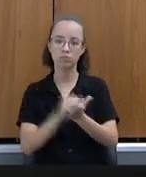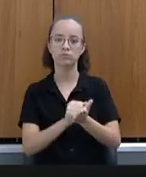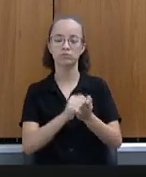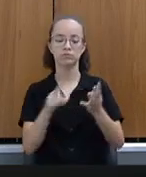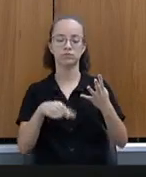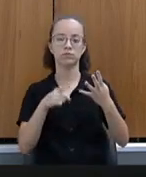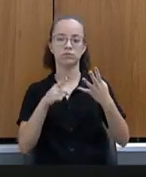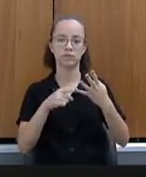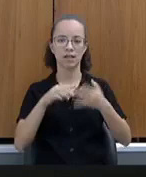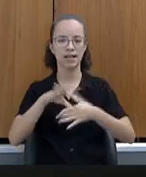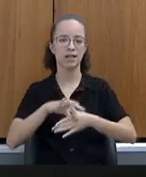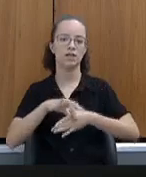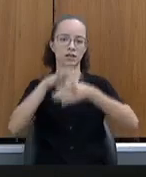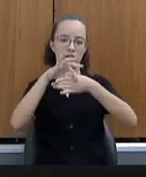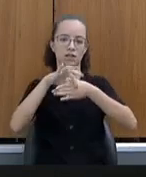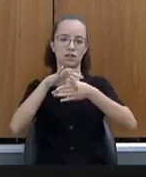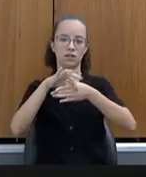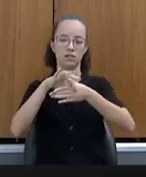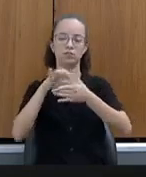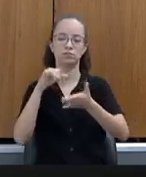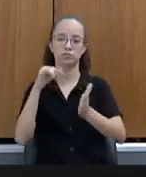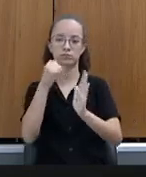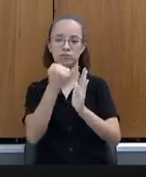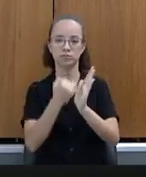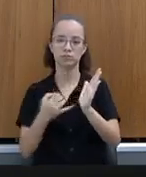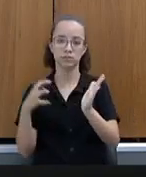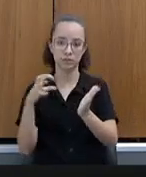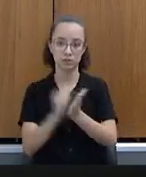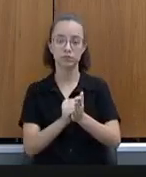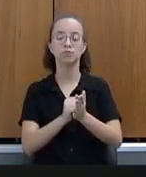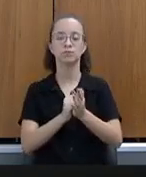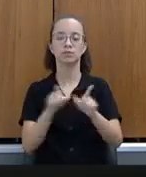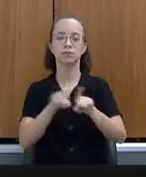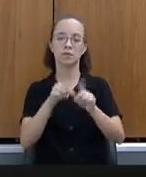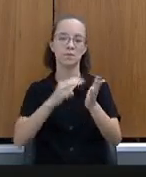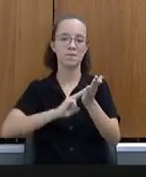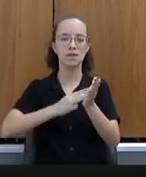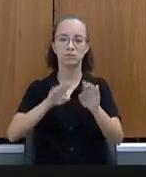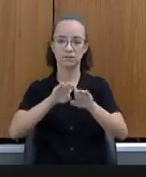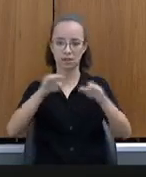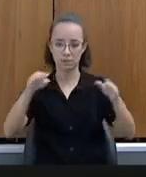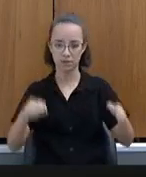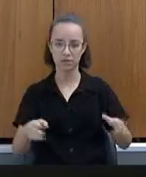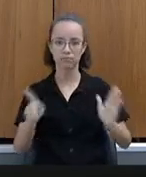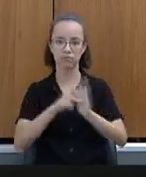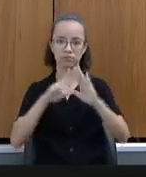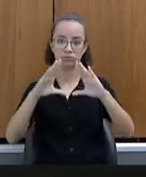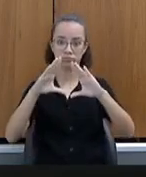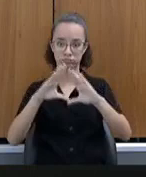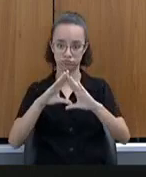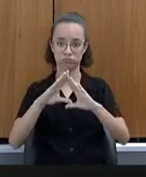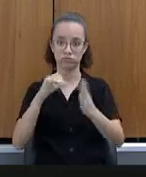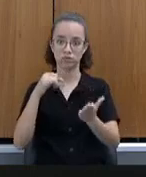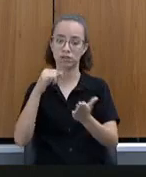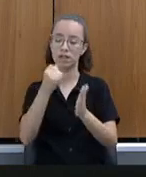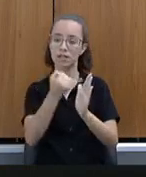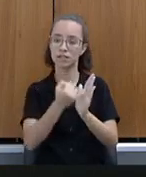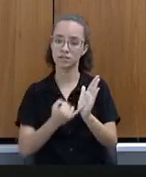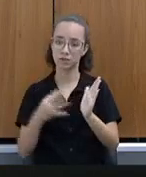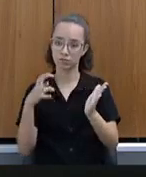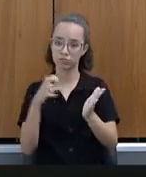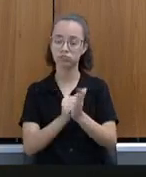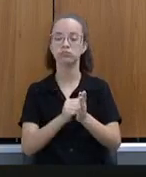líderes por ordem de inscrição quinto membros da mesa da Assembleia por ordem de descrição